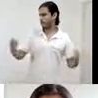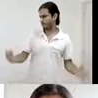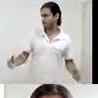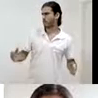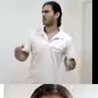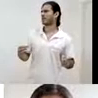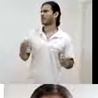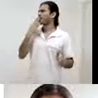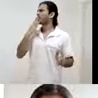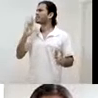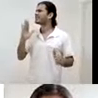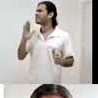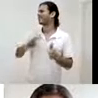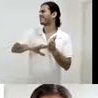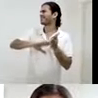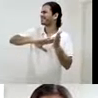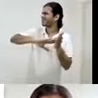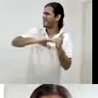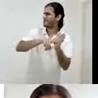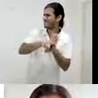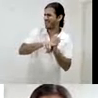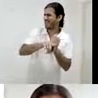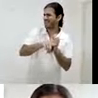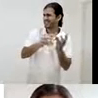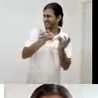Eu acho bom demarcar, porque isso recorre...